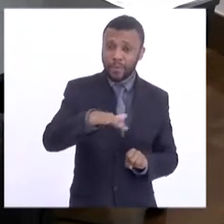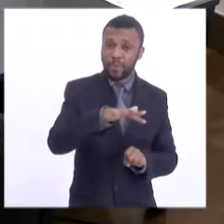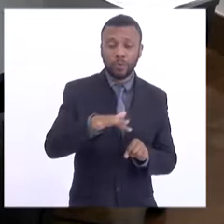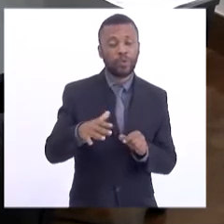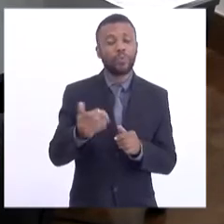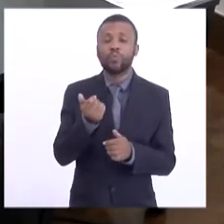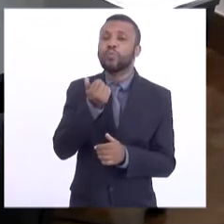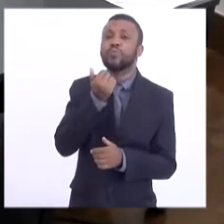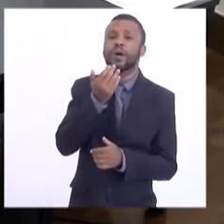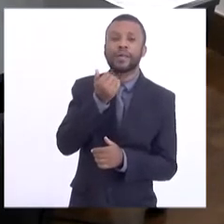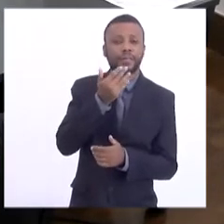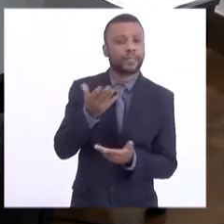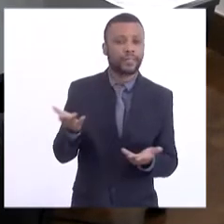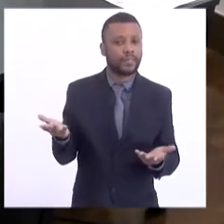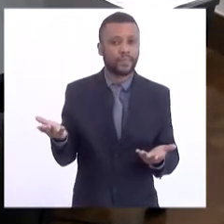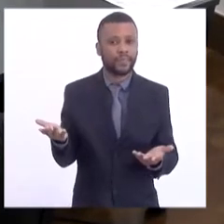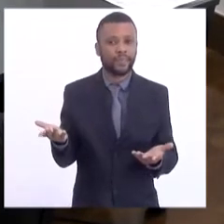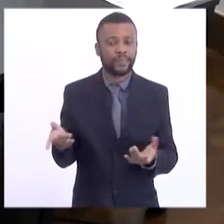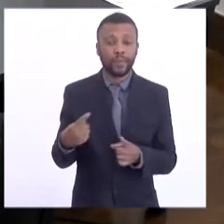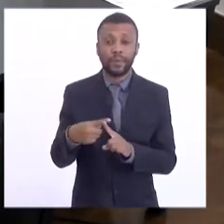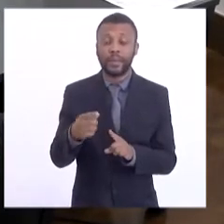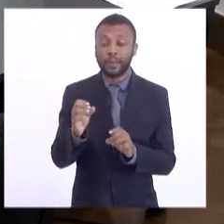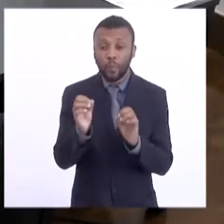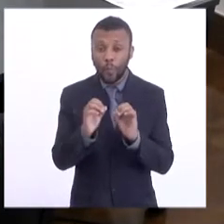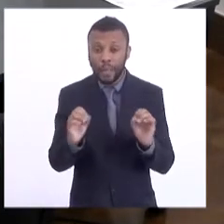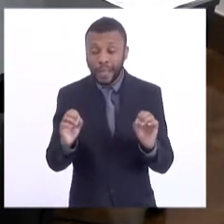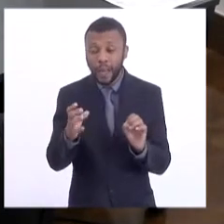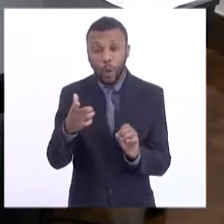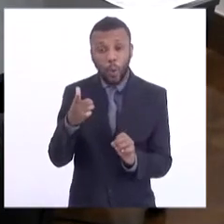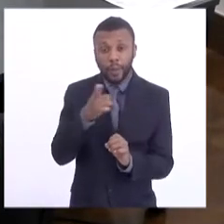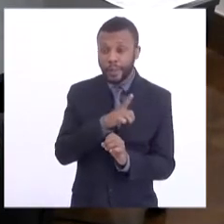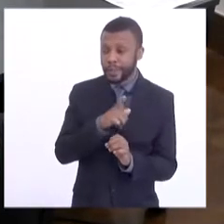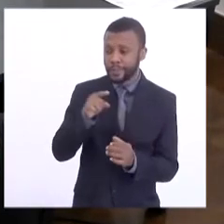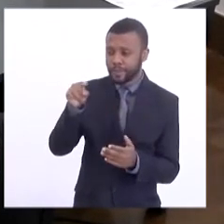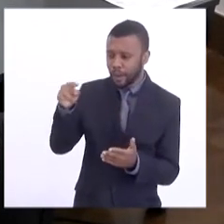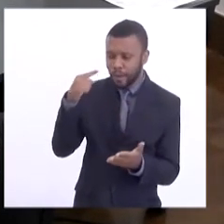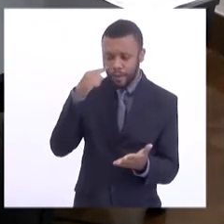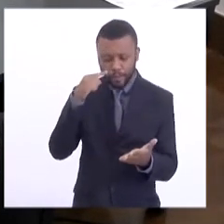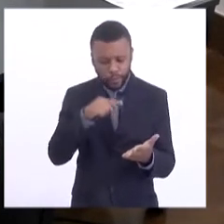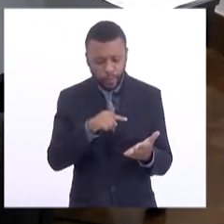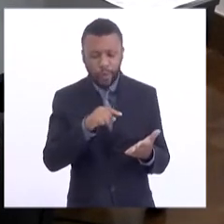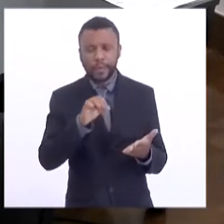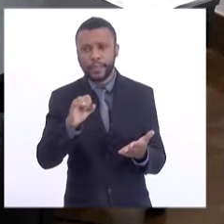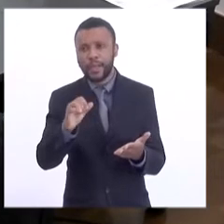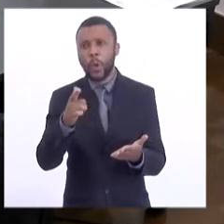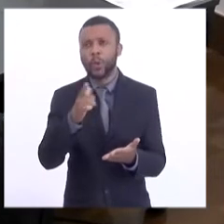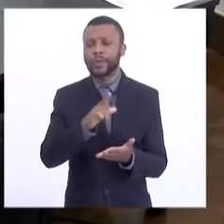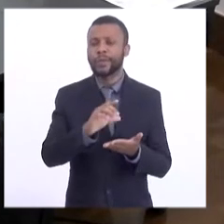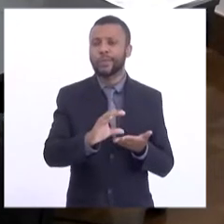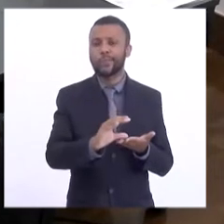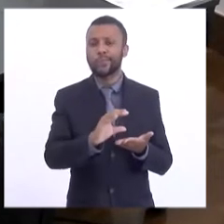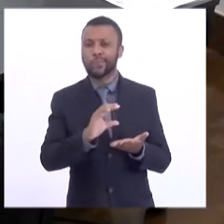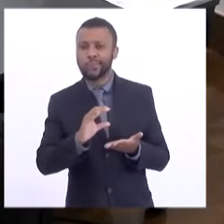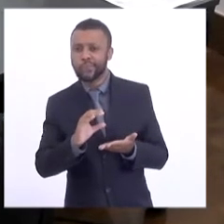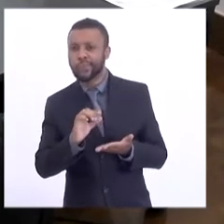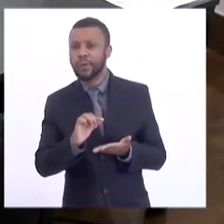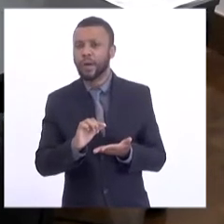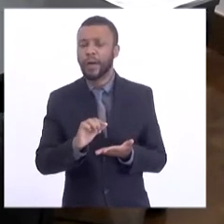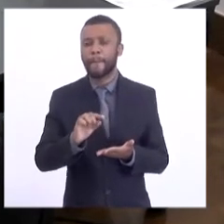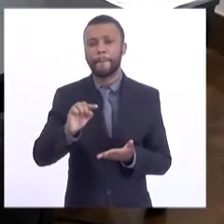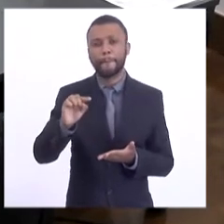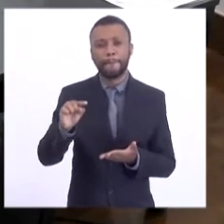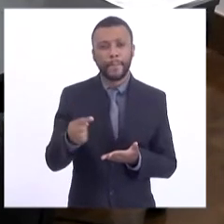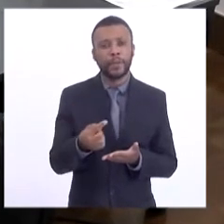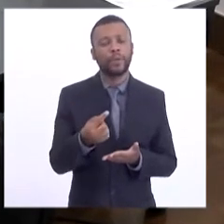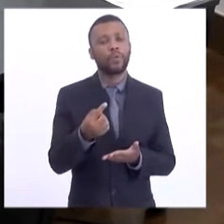vai pegar isso o que ninguém pega lá na ponta da linha se faturou mil metros cúbicos de